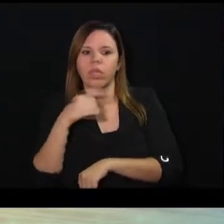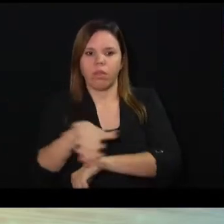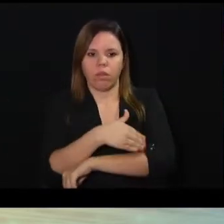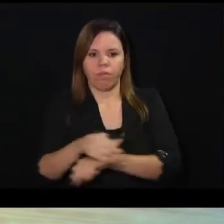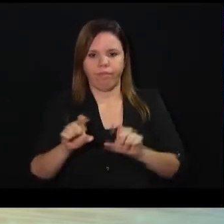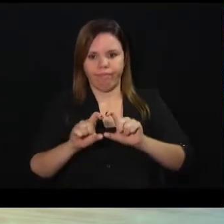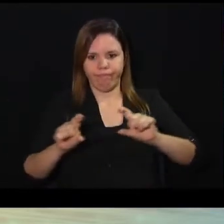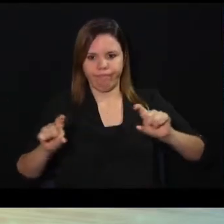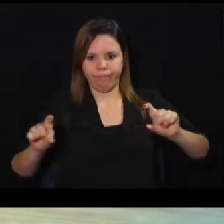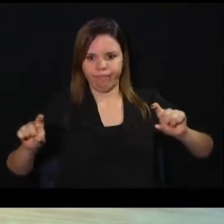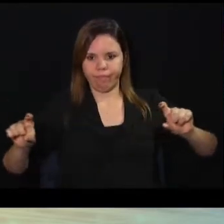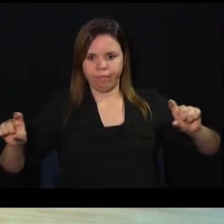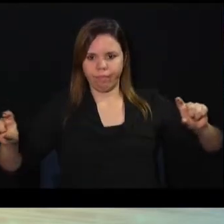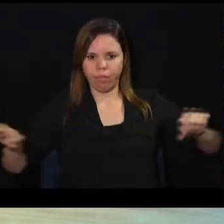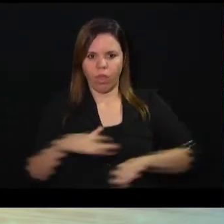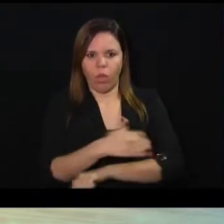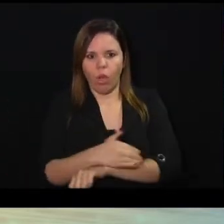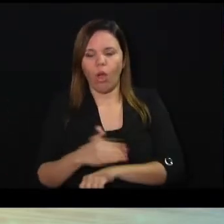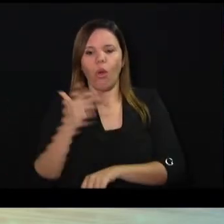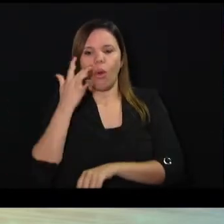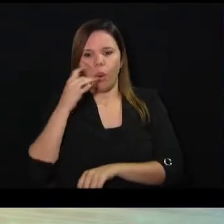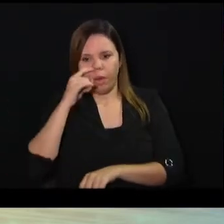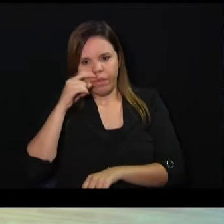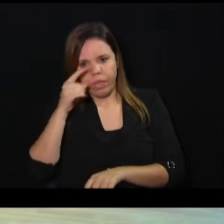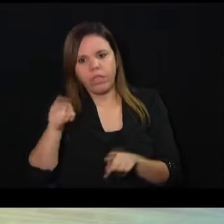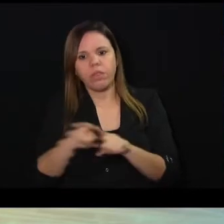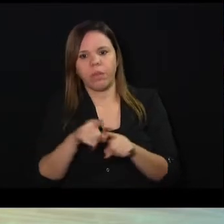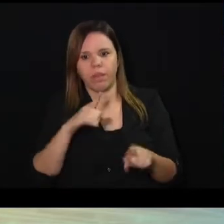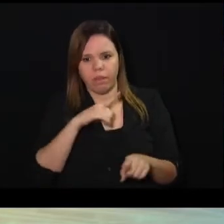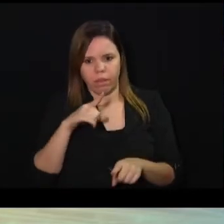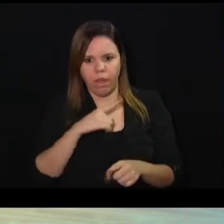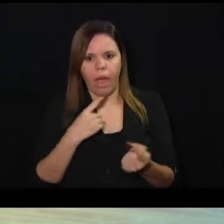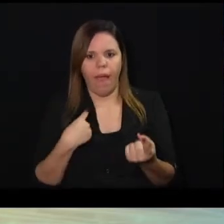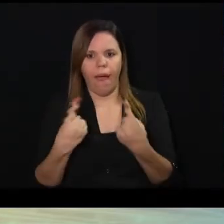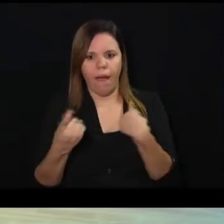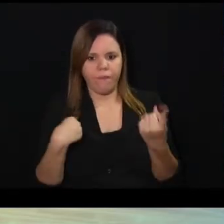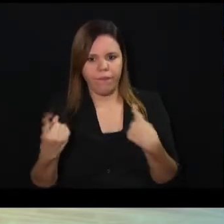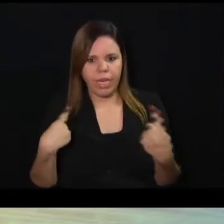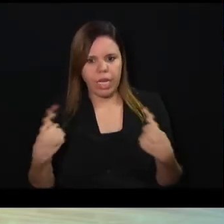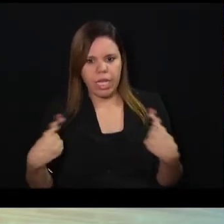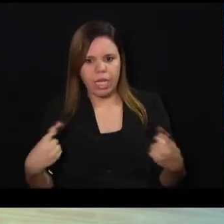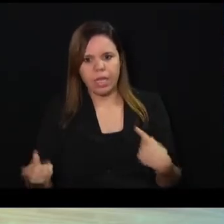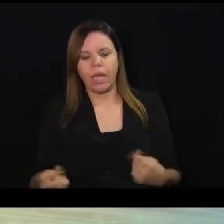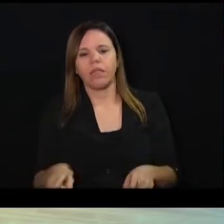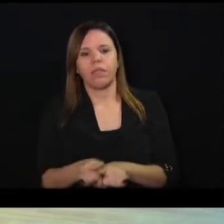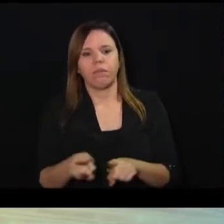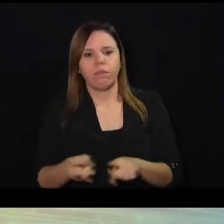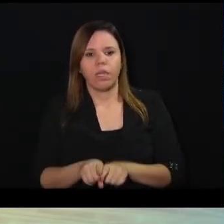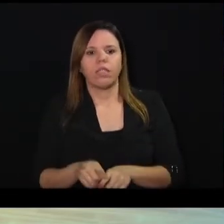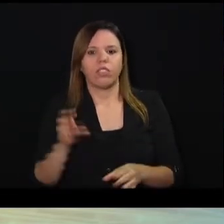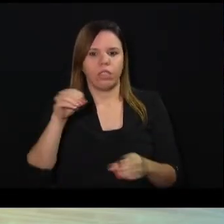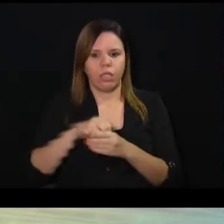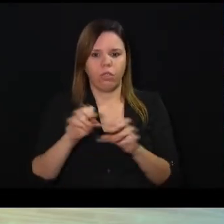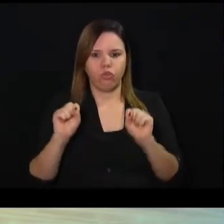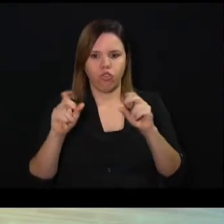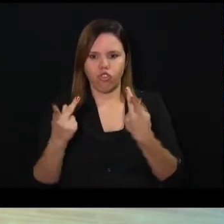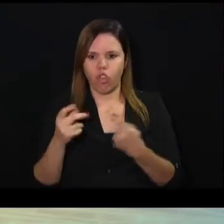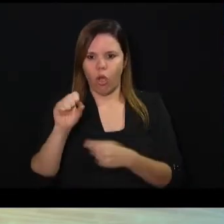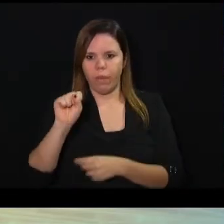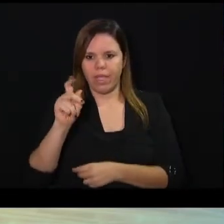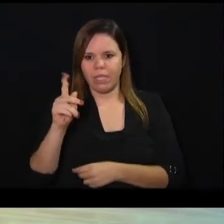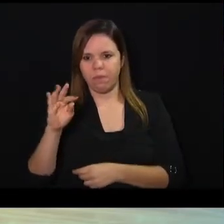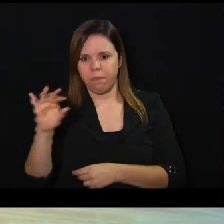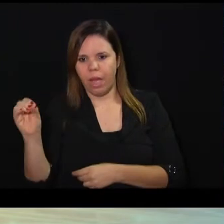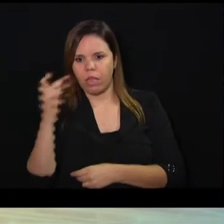unidade ouro verde na avenida ruy rodrigues 3.900 parque universitário dentro do shopping espaço ouro